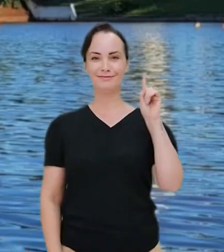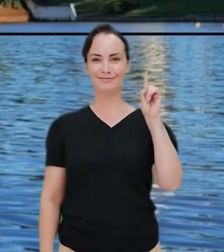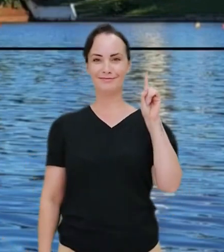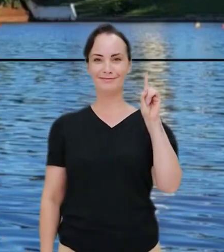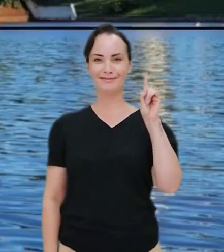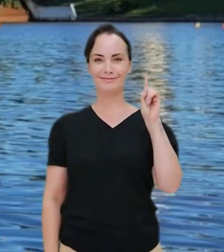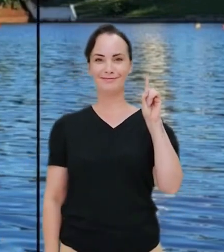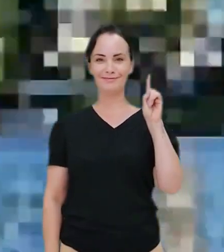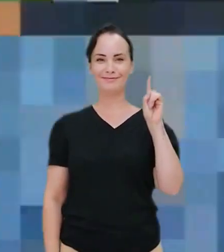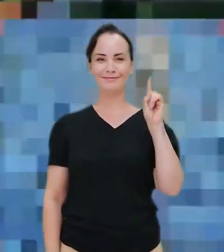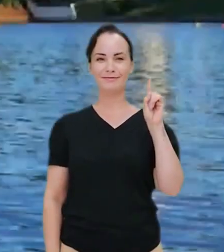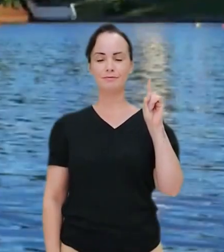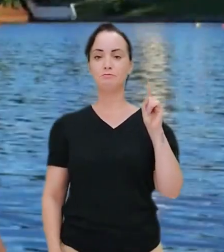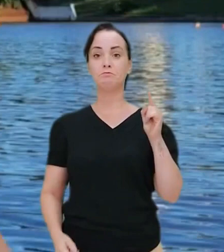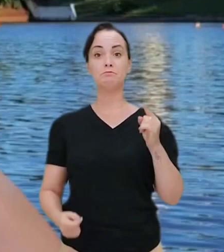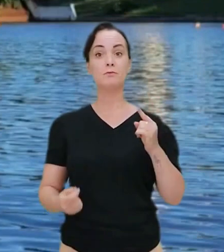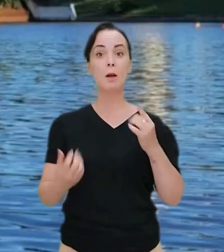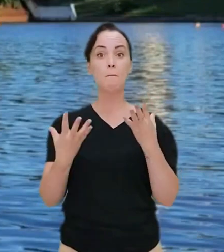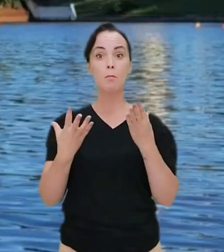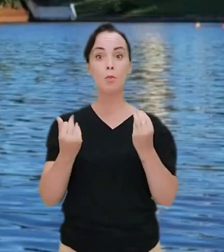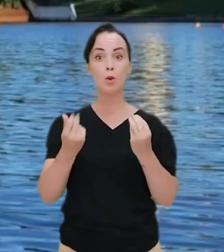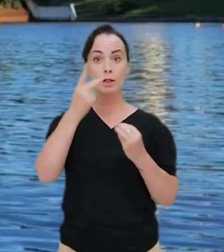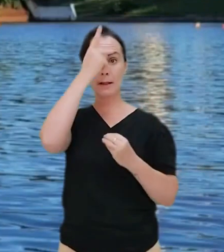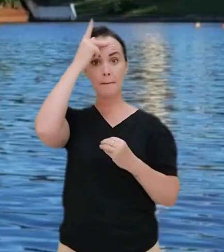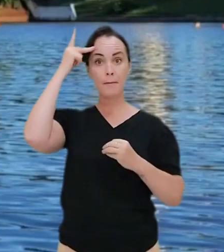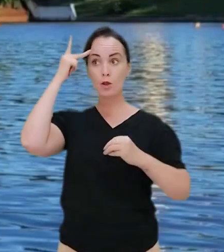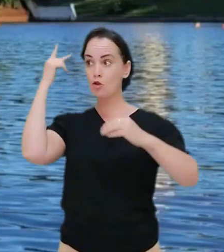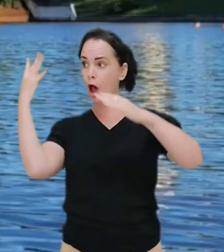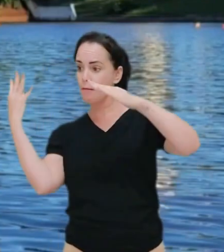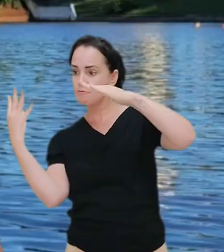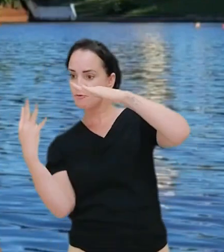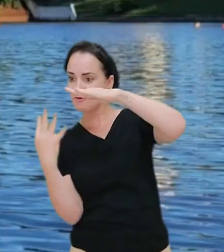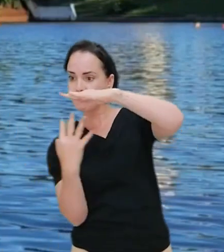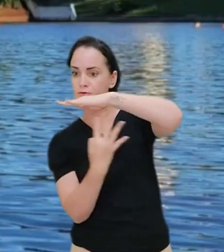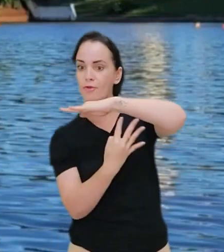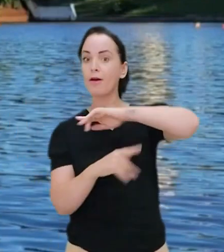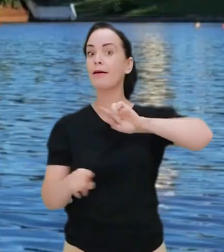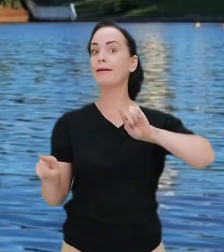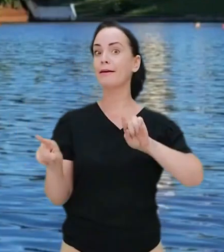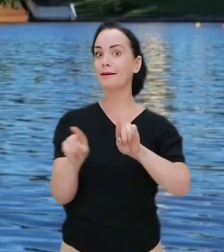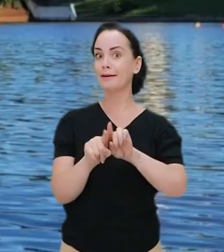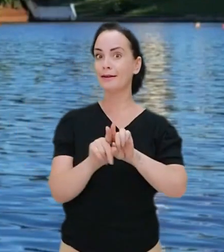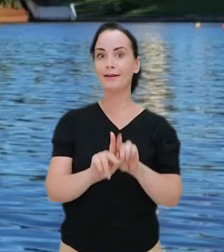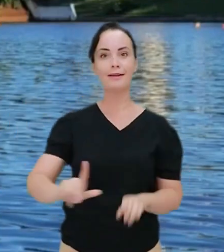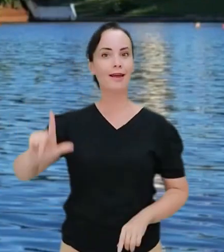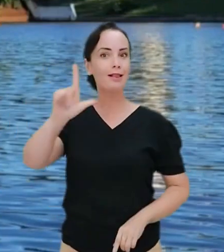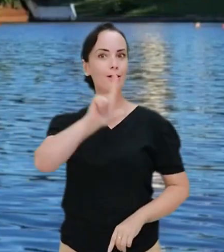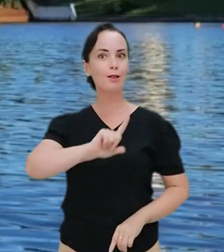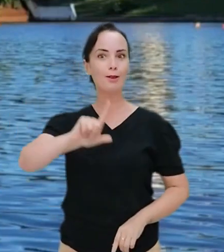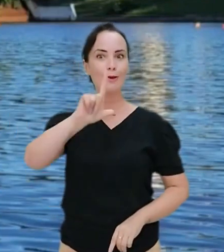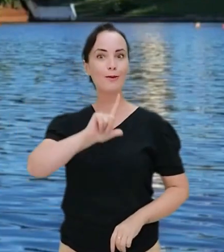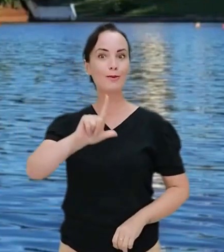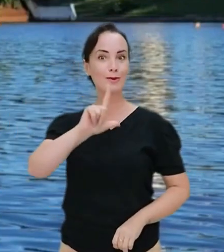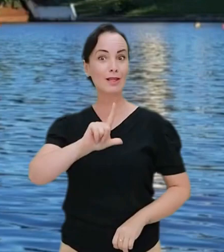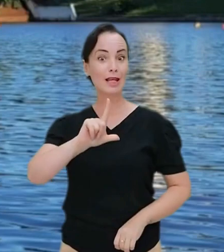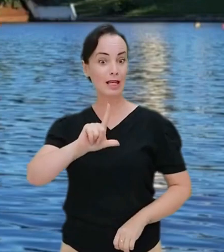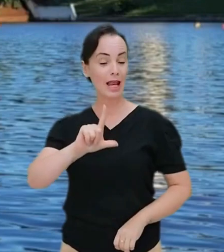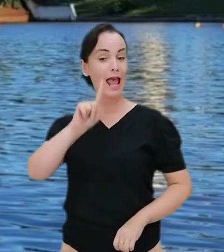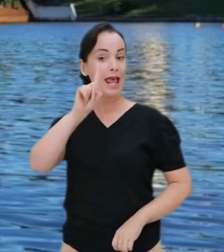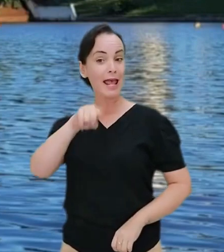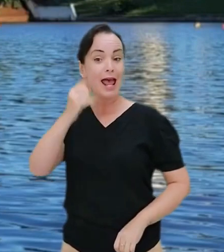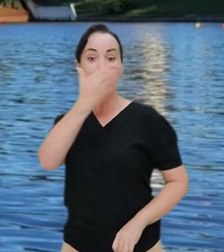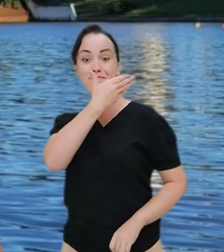Very good! Graças a muitos outros migrantes e imigrantes também, Londrina está entre as